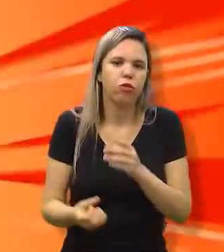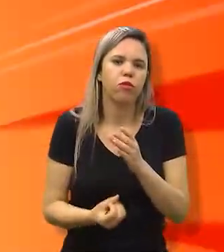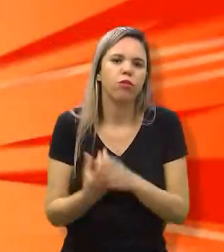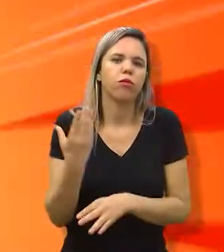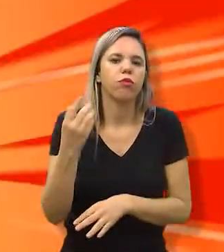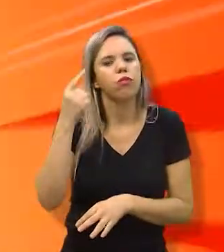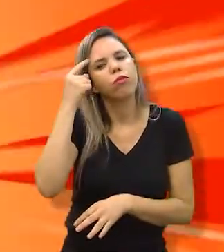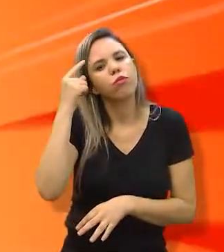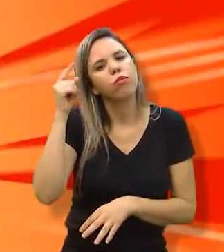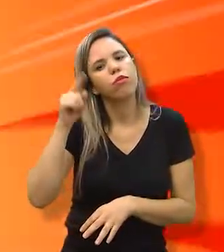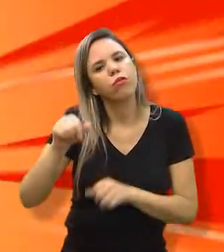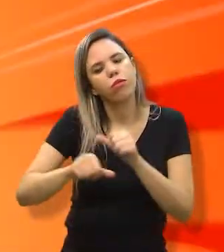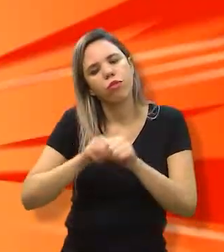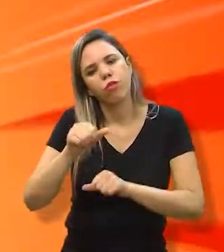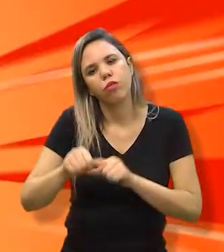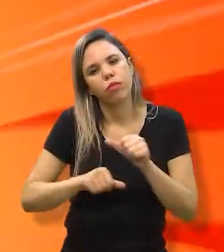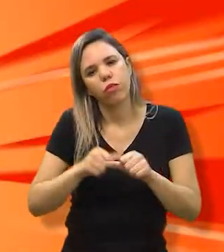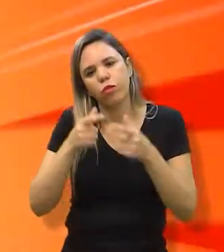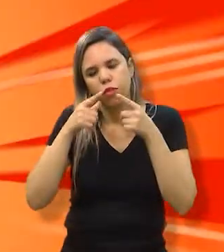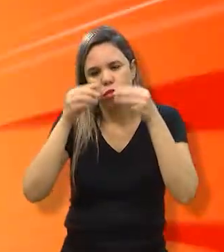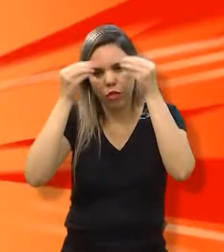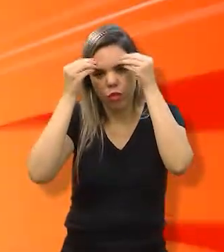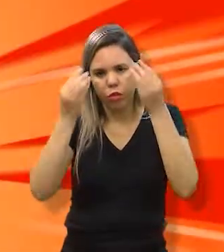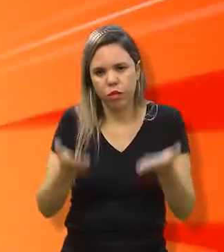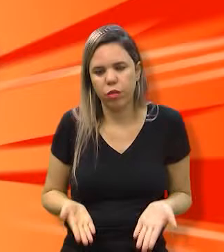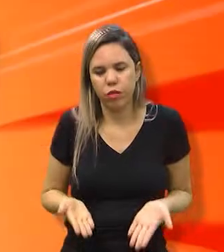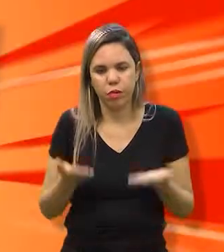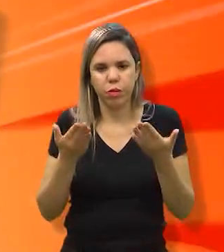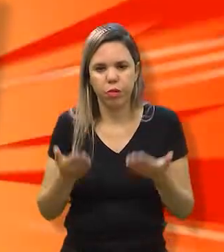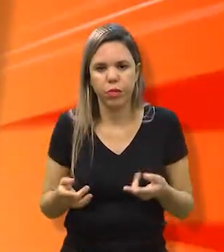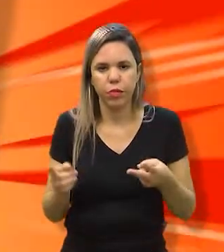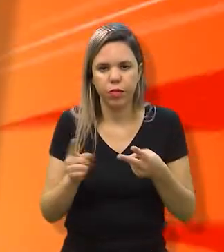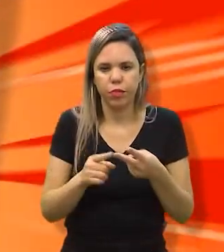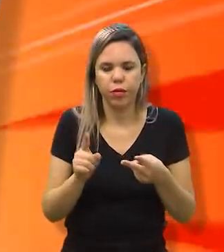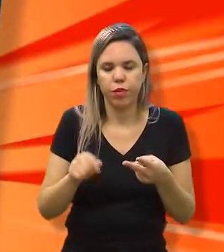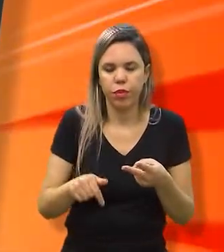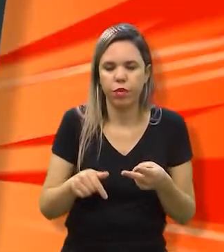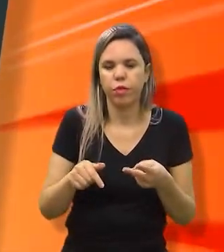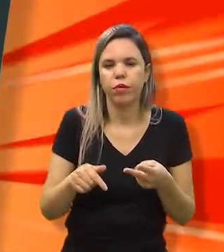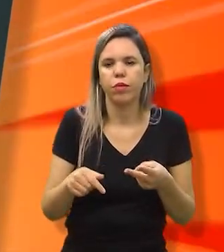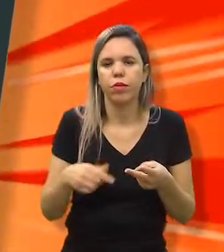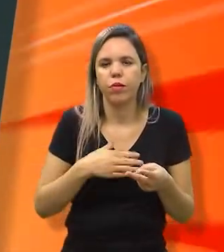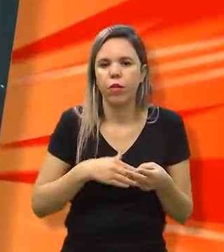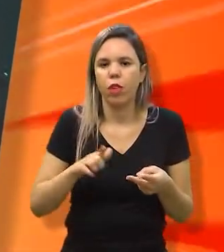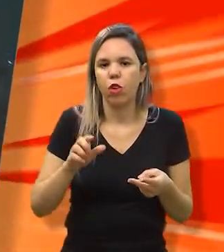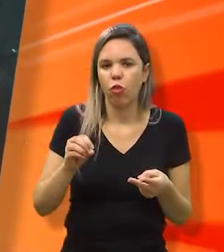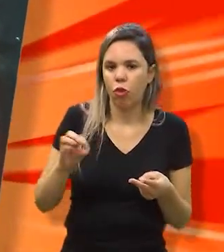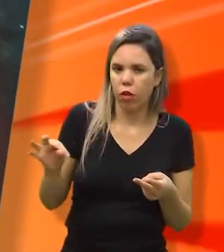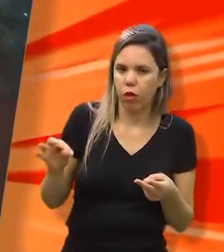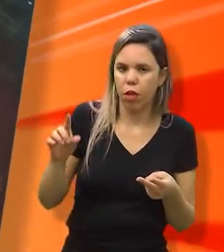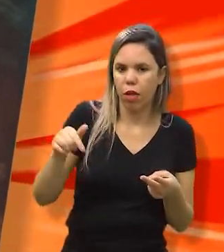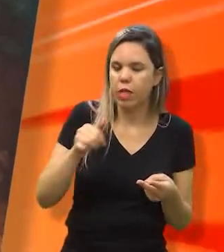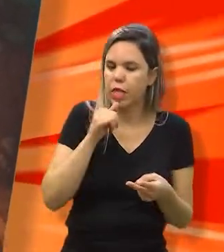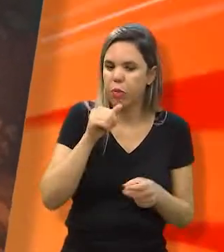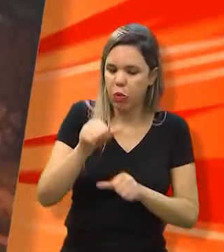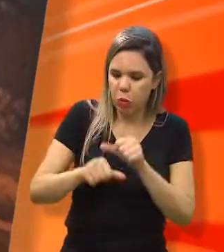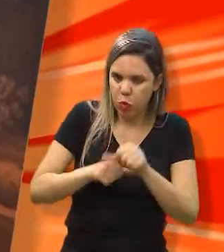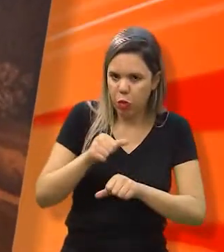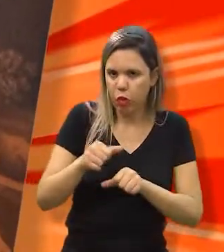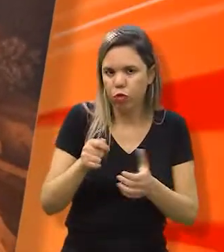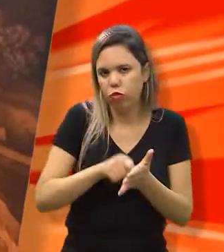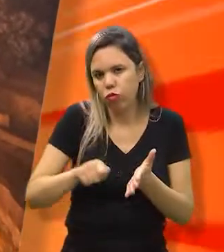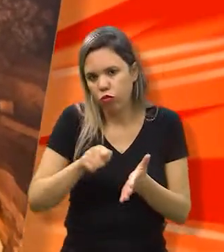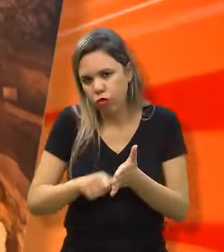com essa criação, com essa ideia de transformar isso numa linguagem bem mais levinha. A segunda é que, por eu ser ghostwriter, eu sou um camaleão.